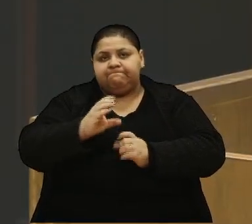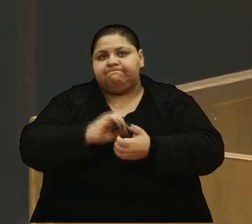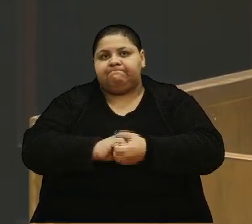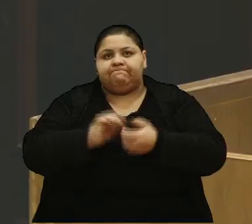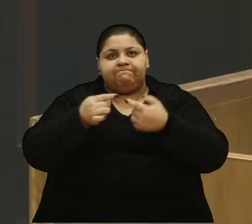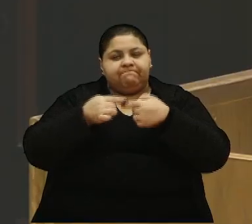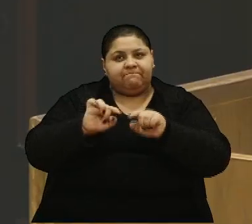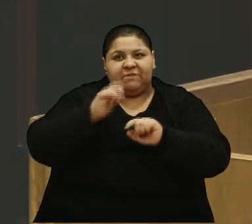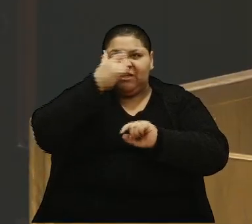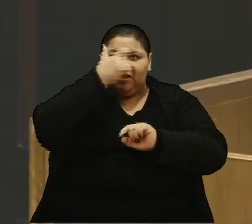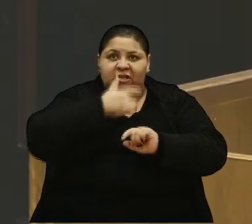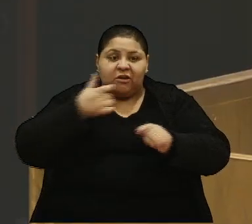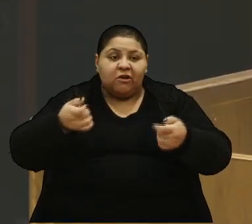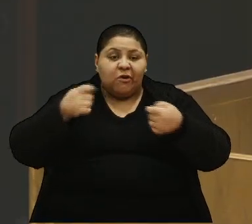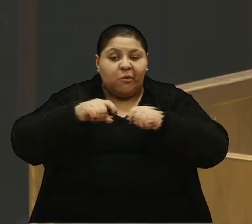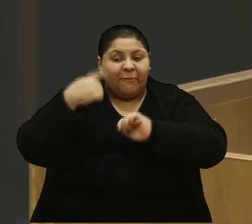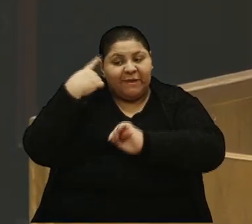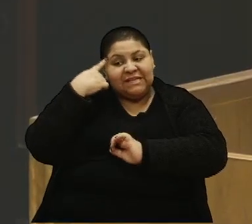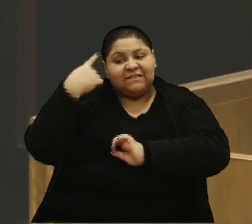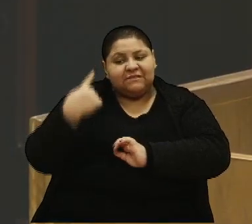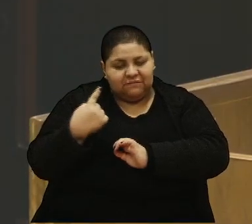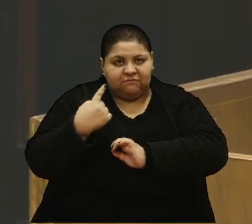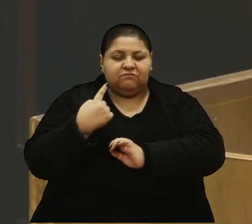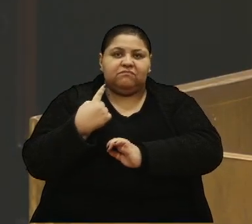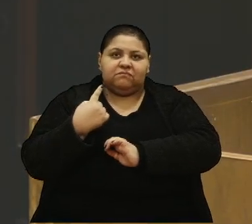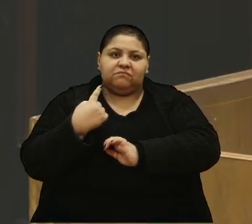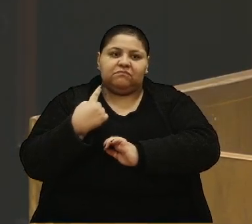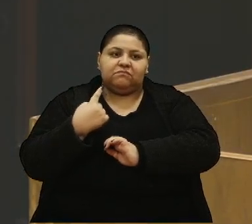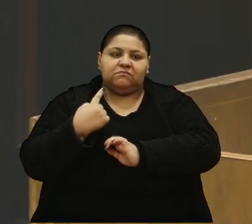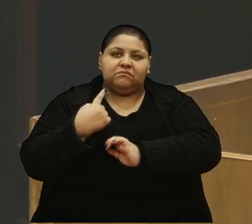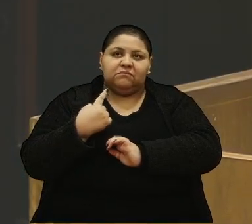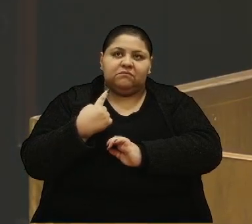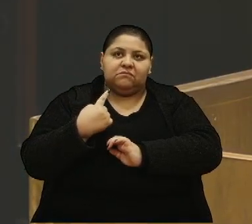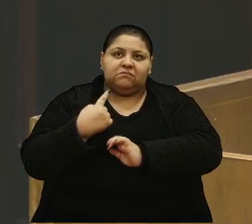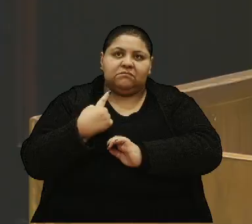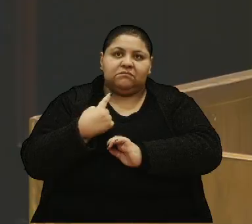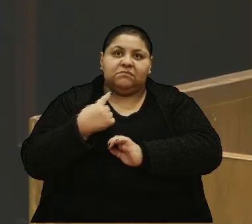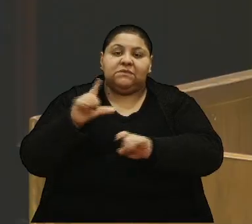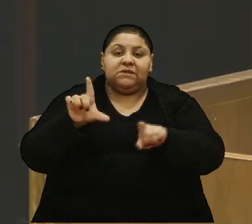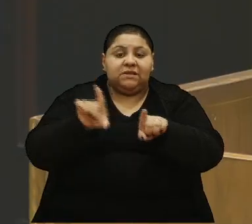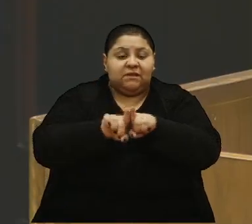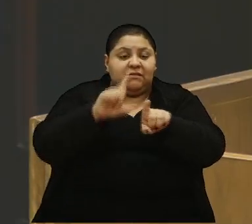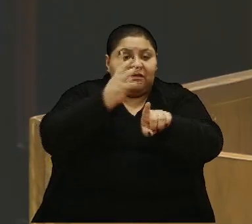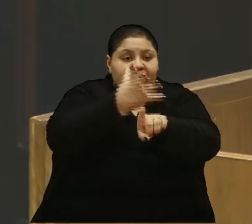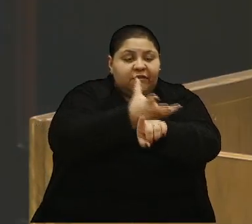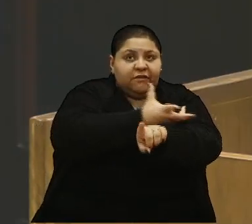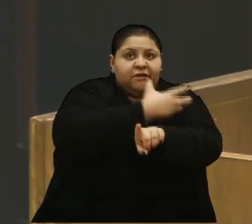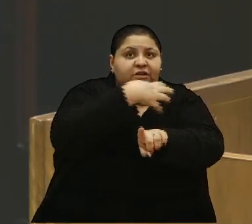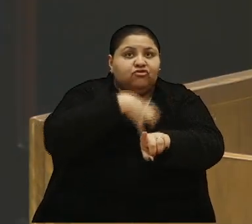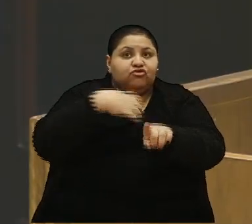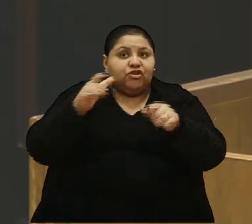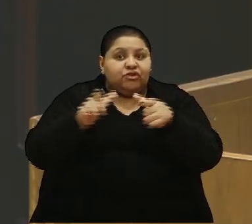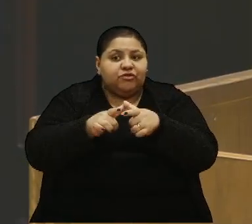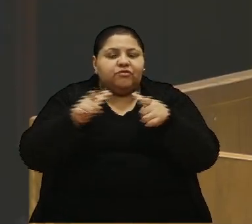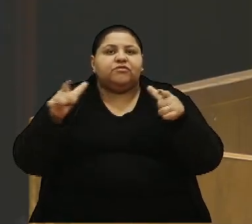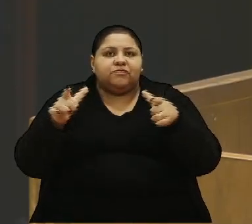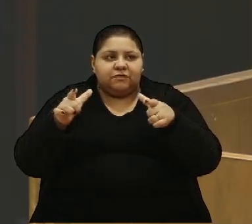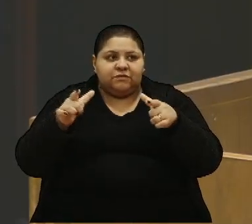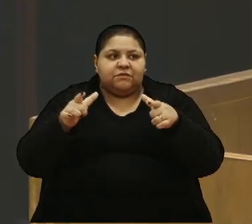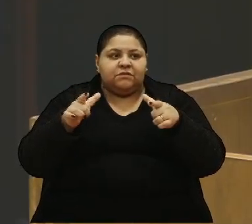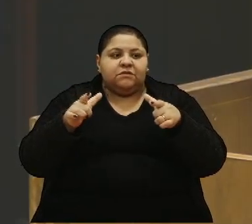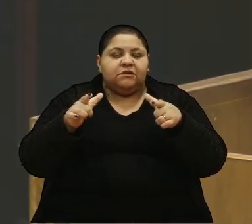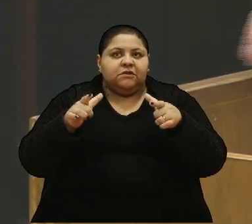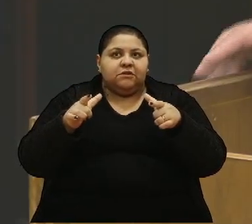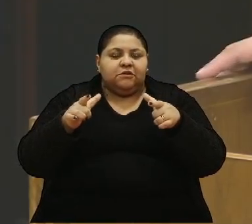mas me parece que a gente precisa pensar somado à comoção de forma ampla